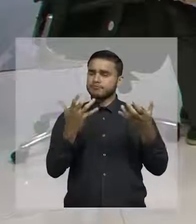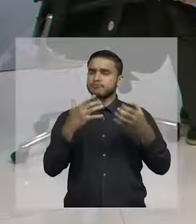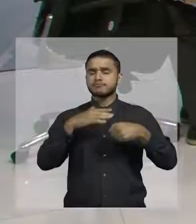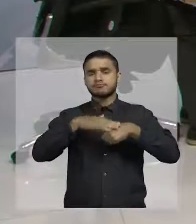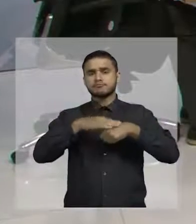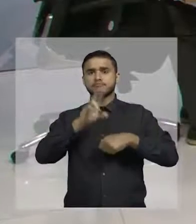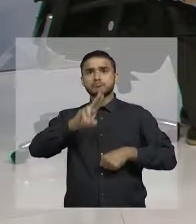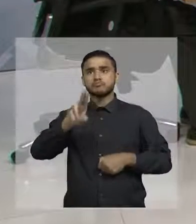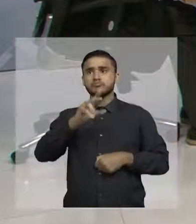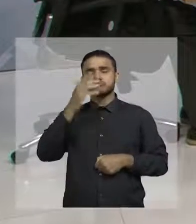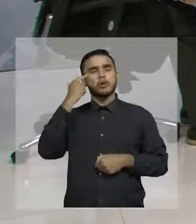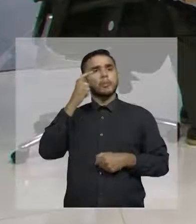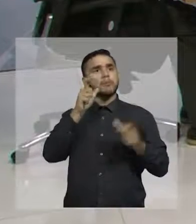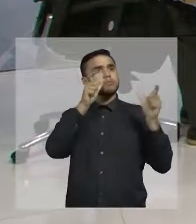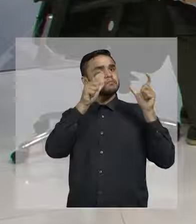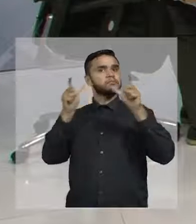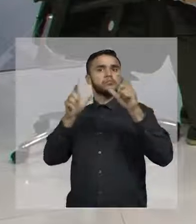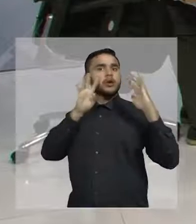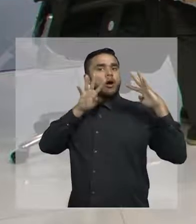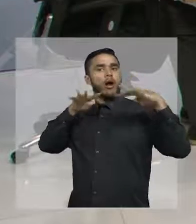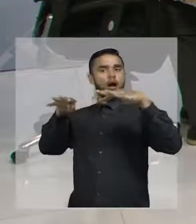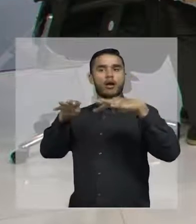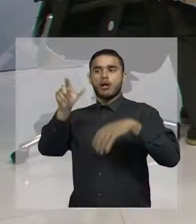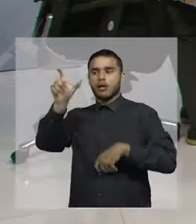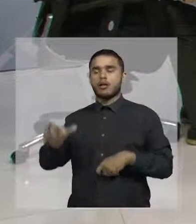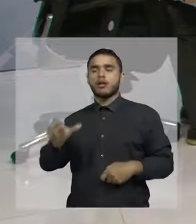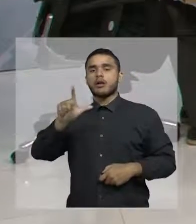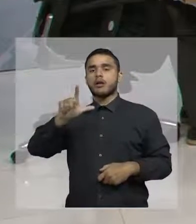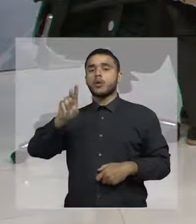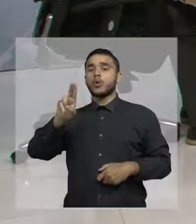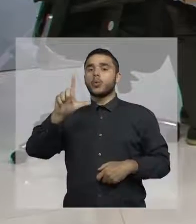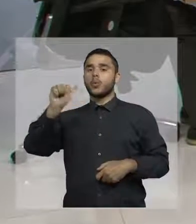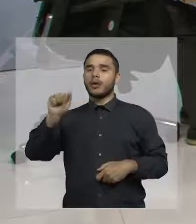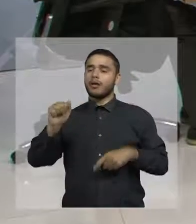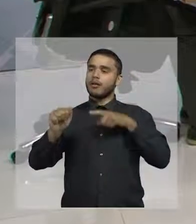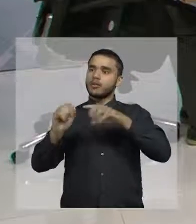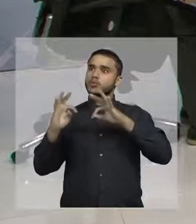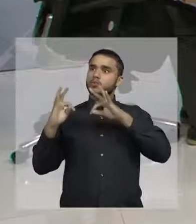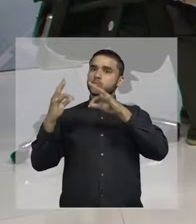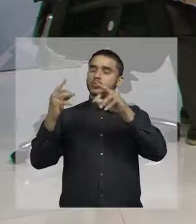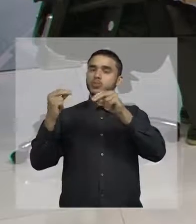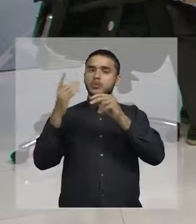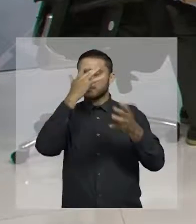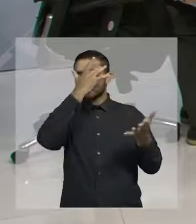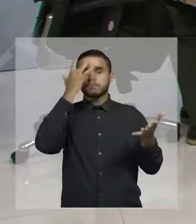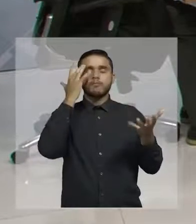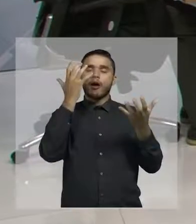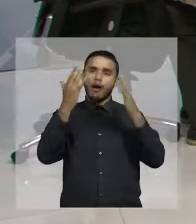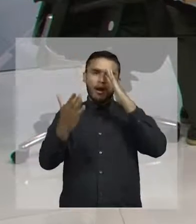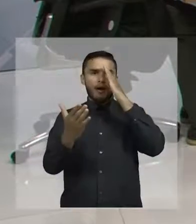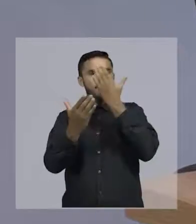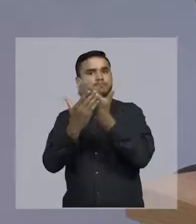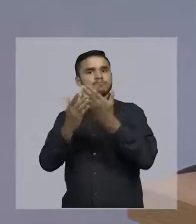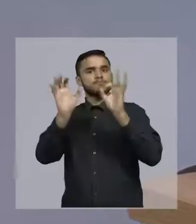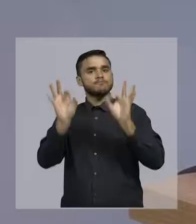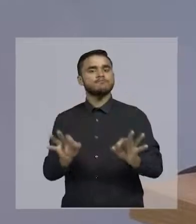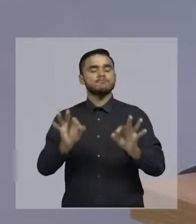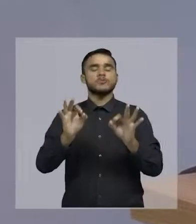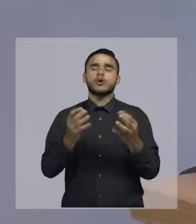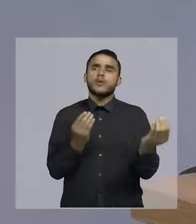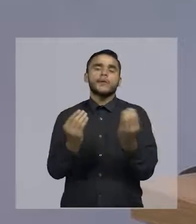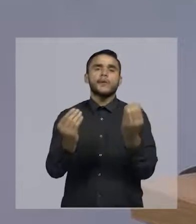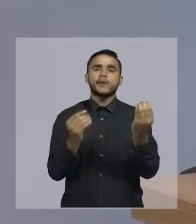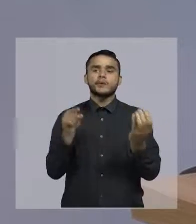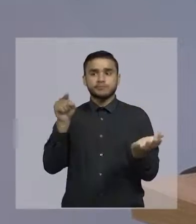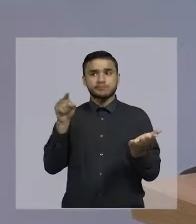máximo que pode da popularidade, do mito no imaginário coletivo do povo brasileiro, do ex-presidente